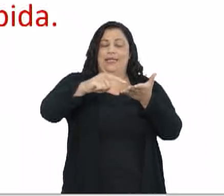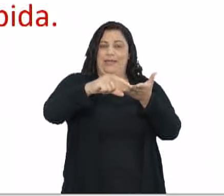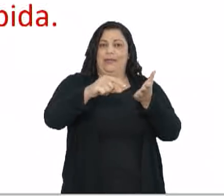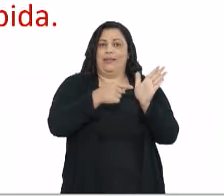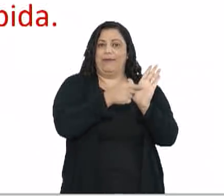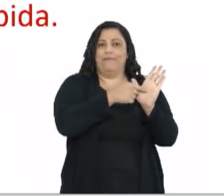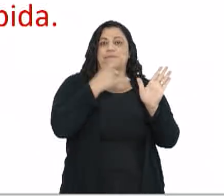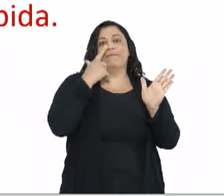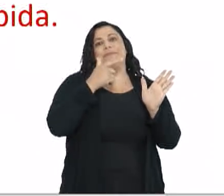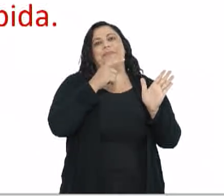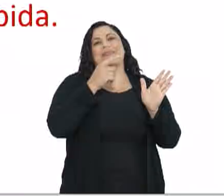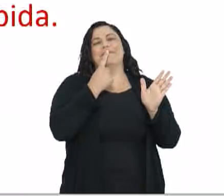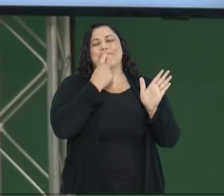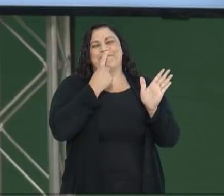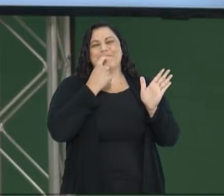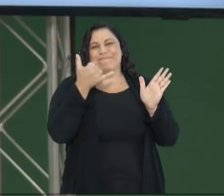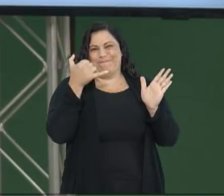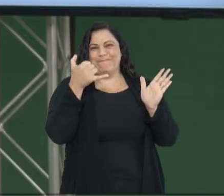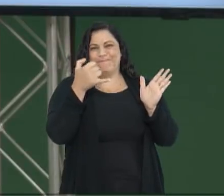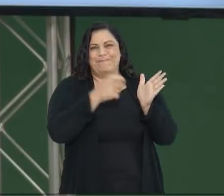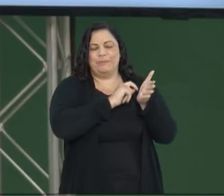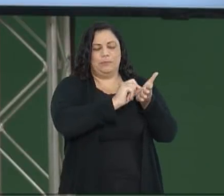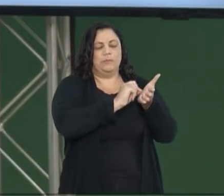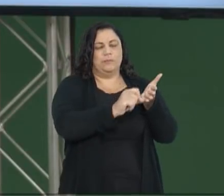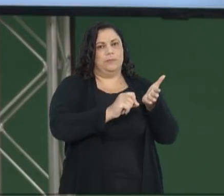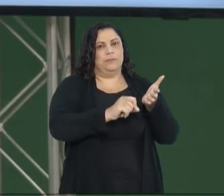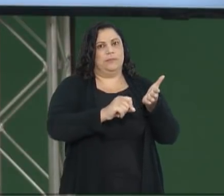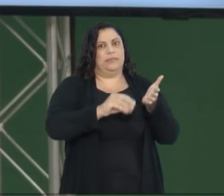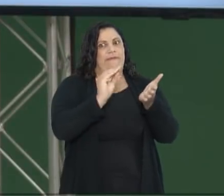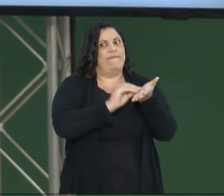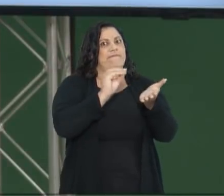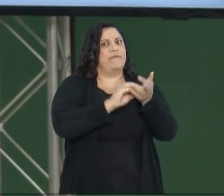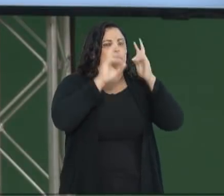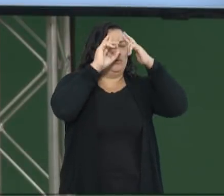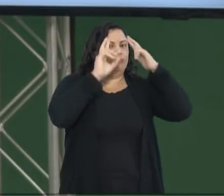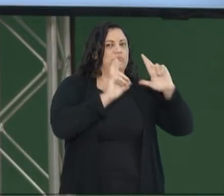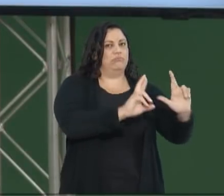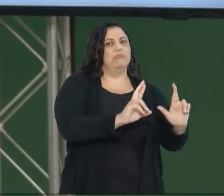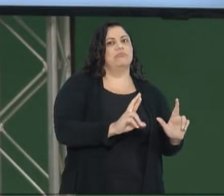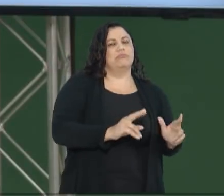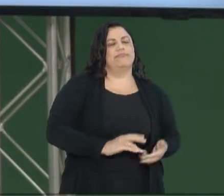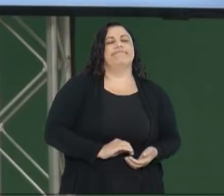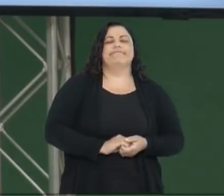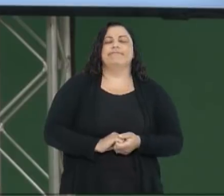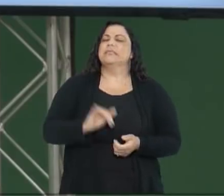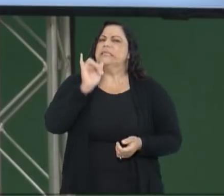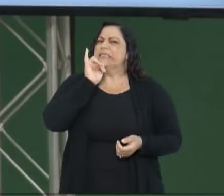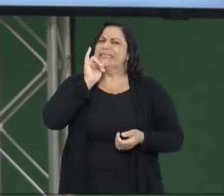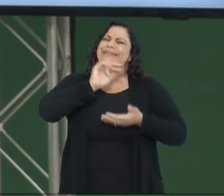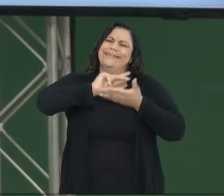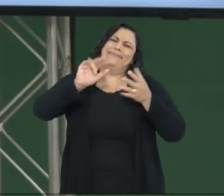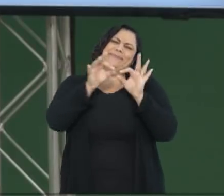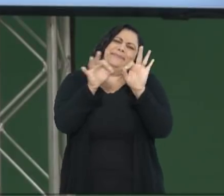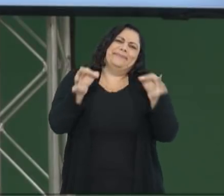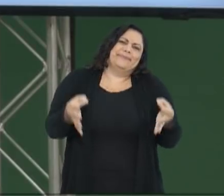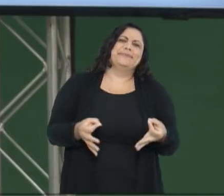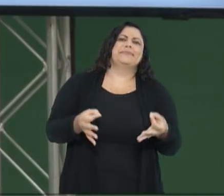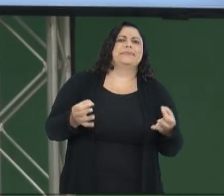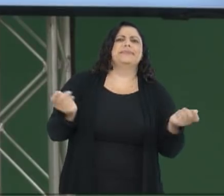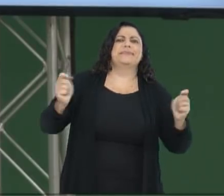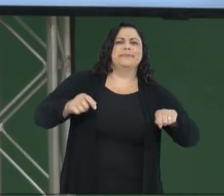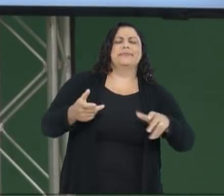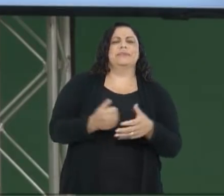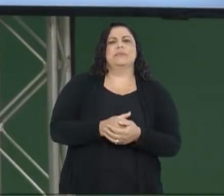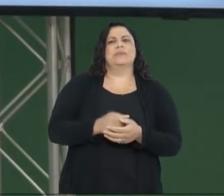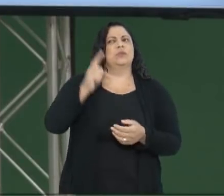de caneta vermelha, né? Porque isso é considerado um desrespeito. Então, são exemplos bem peculiares ali que a gente falou ao longo da